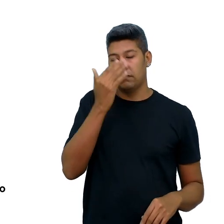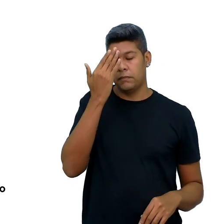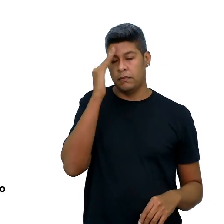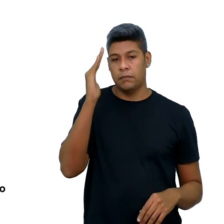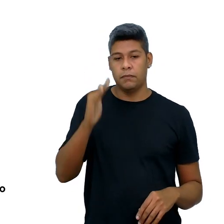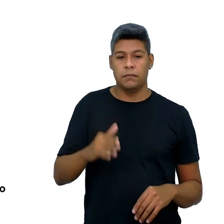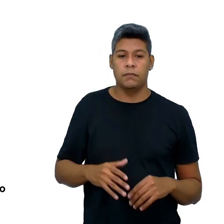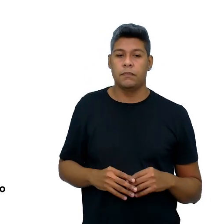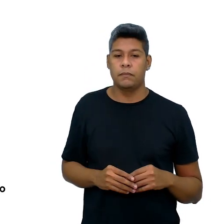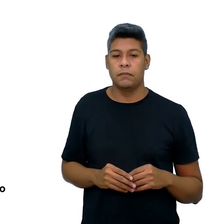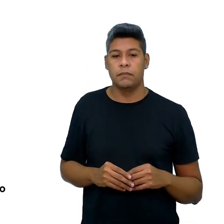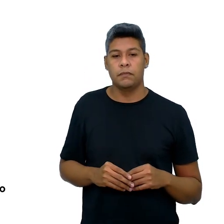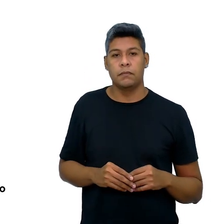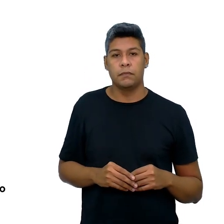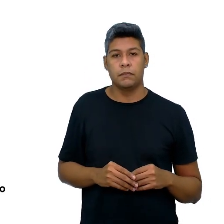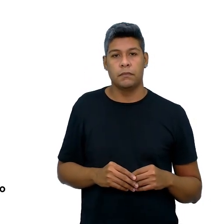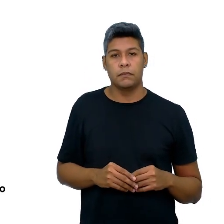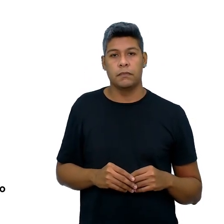compreendidas.